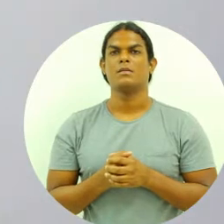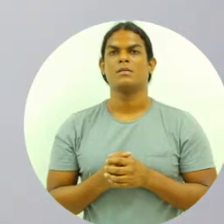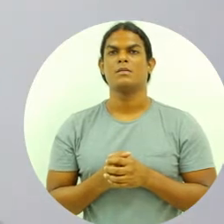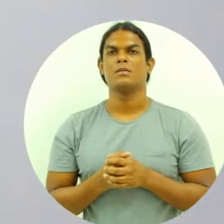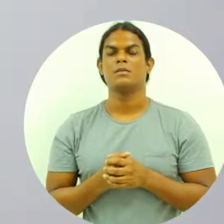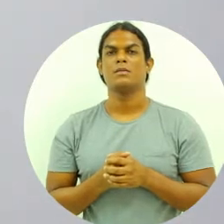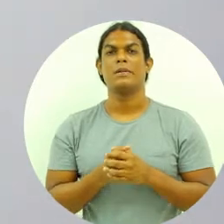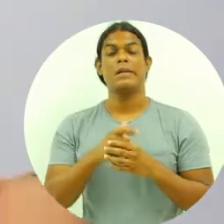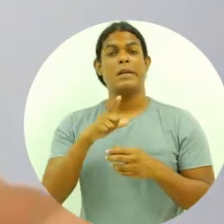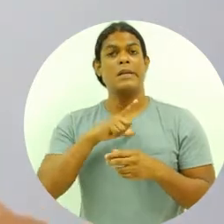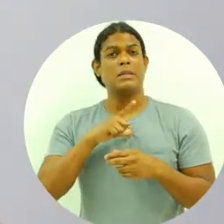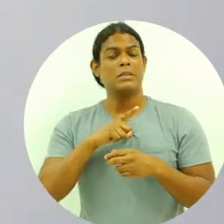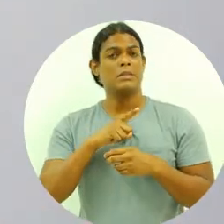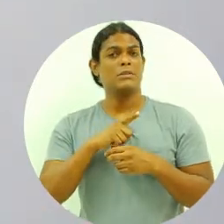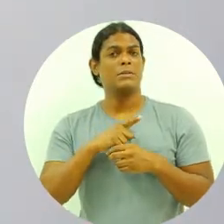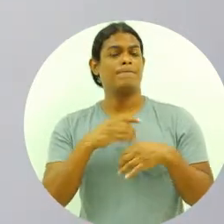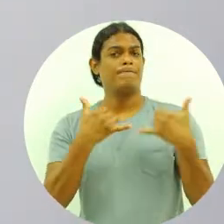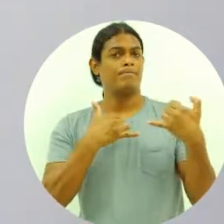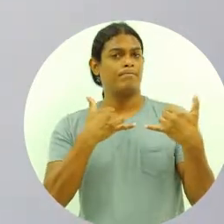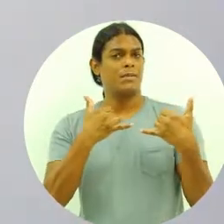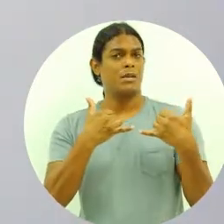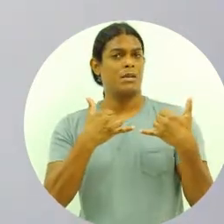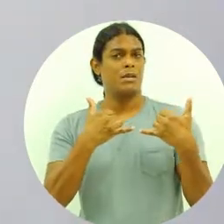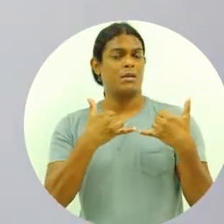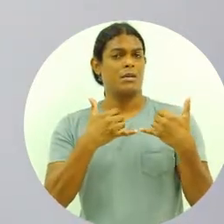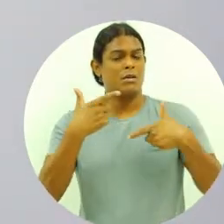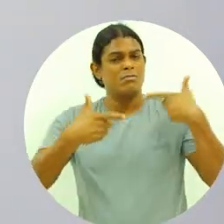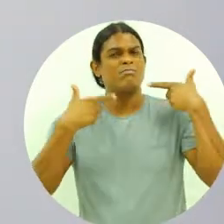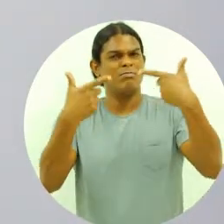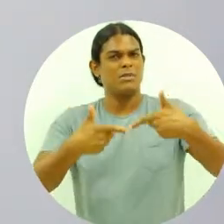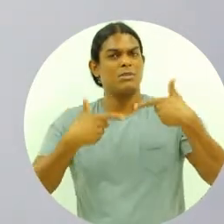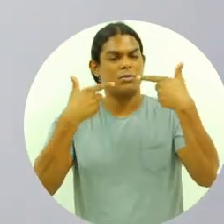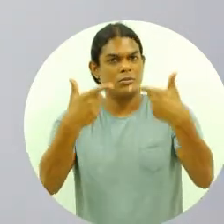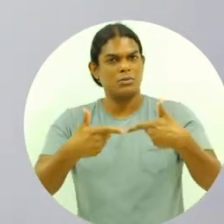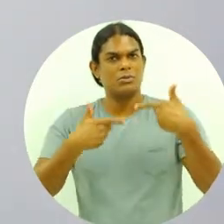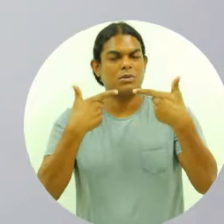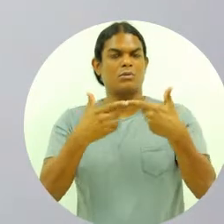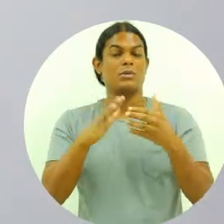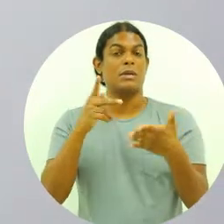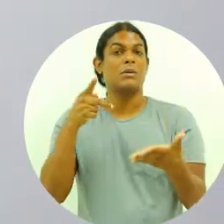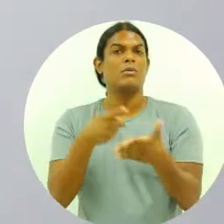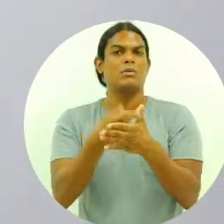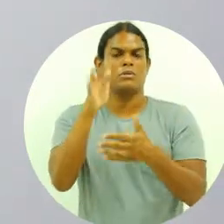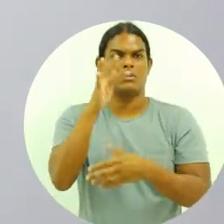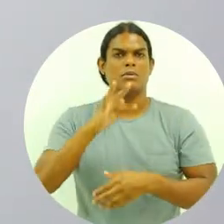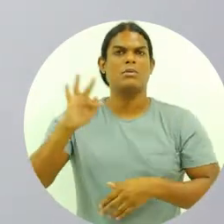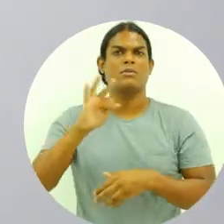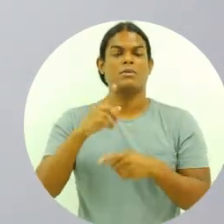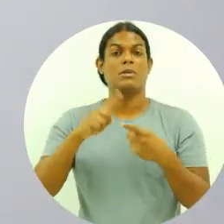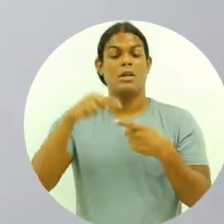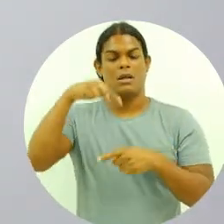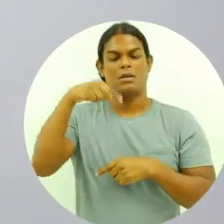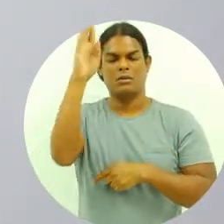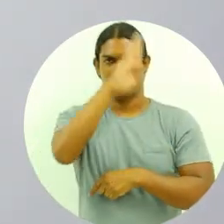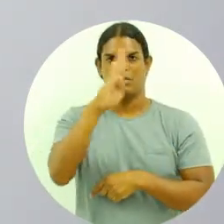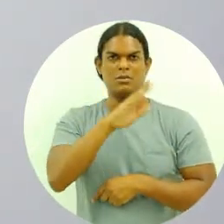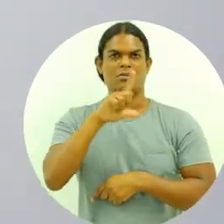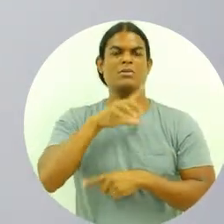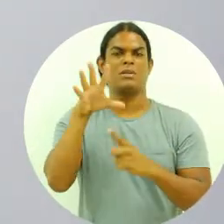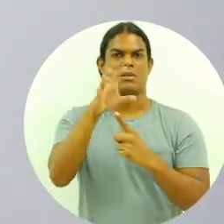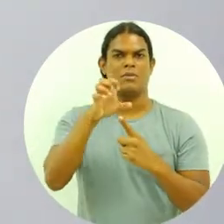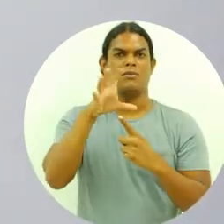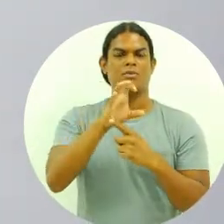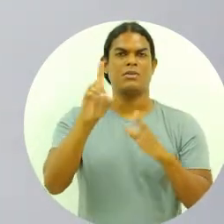revoluções liberais que ocorreram sobretudo na França. Tanto que o direito administrativo brasileiro ele tem uma influência